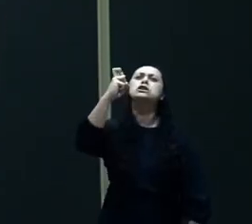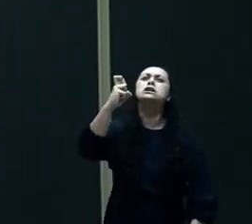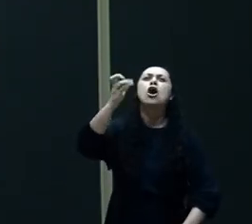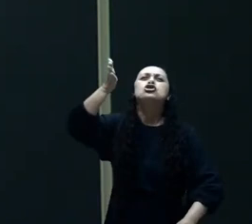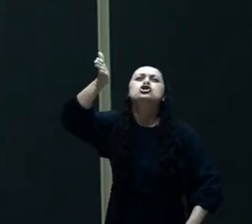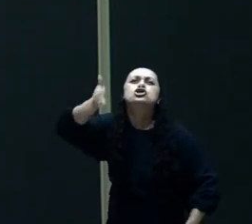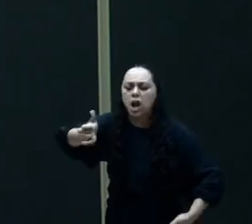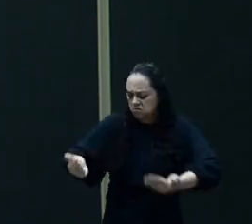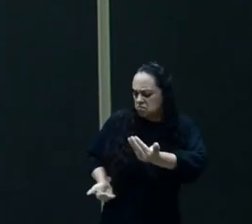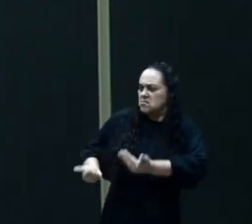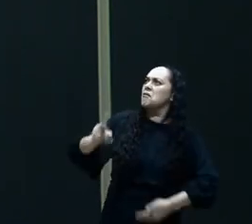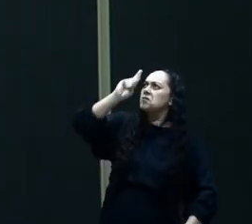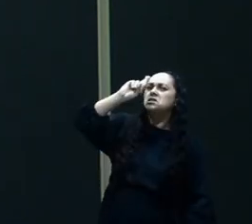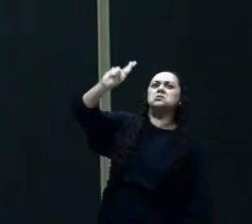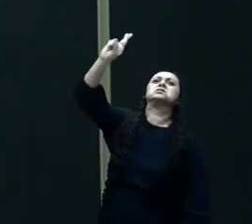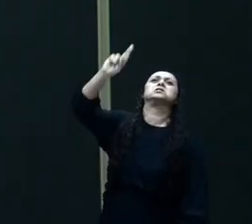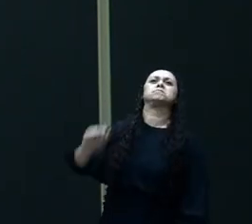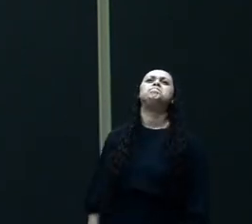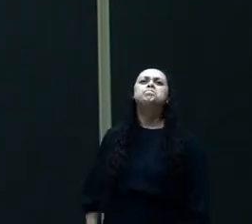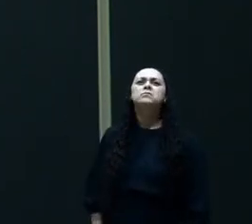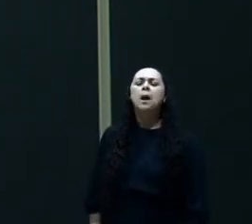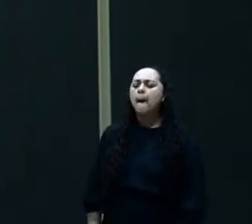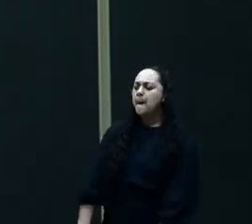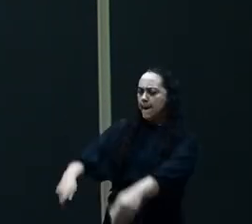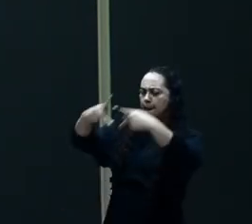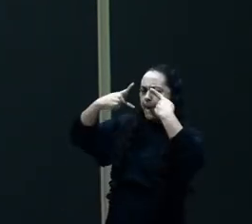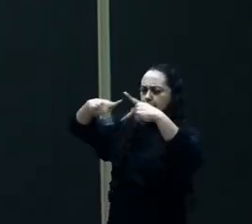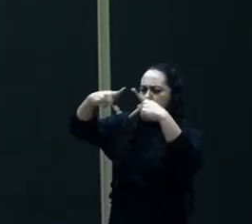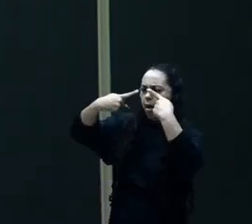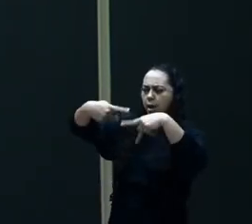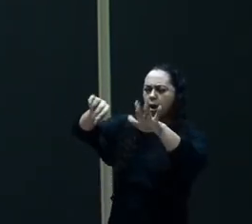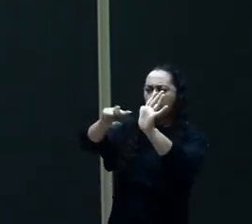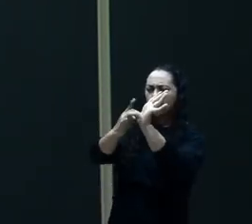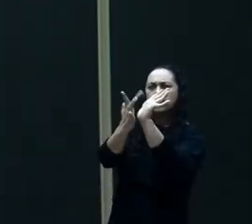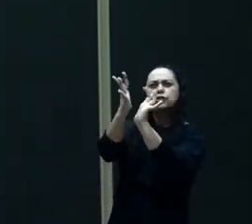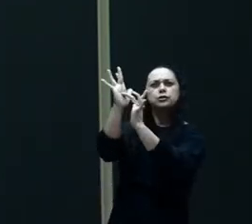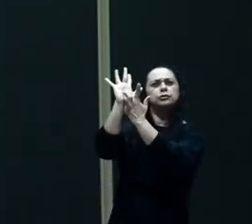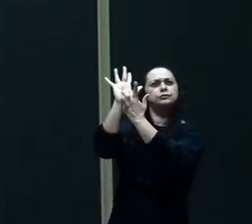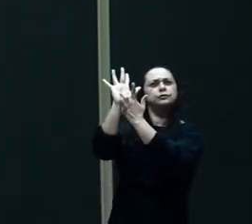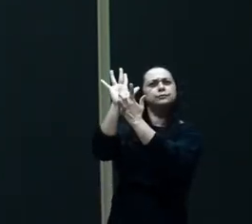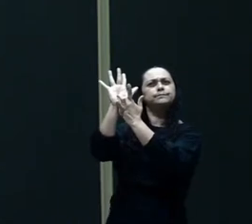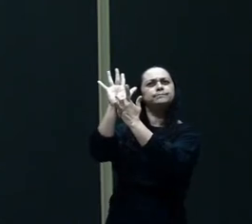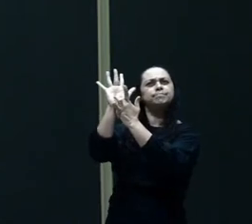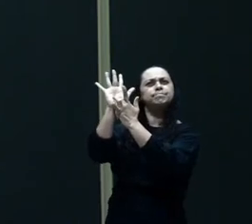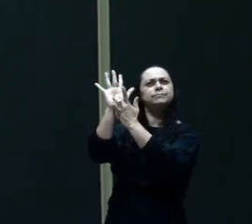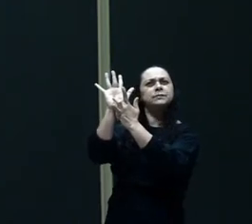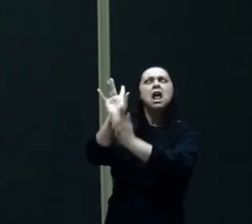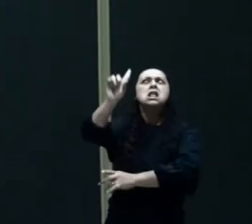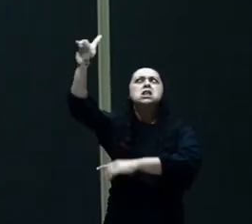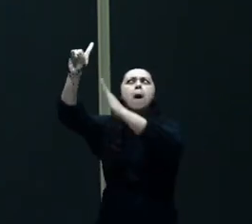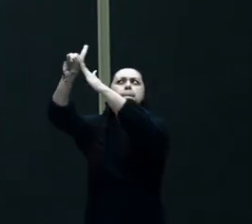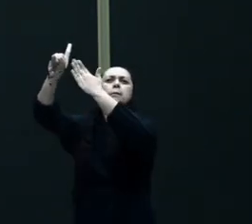25 anos para servir para pregar o Evangelho com uma promessa de estar em Roma